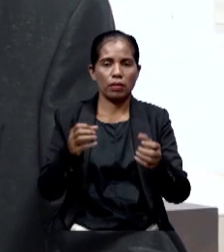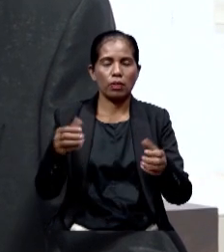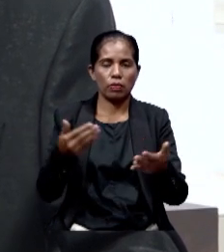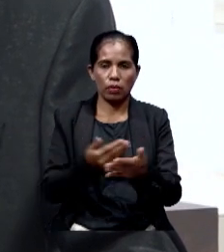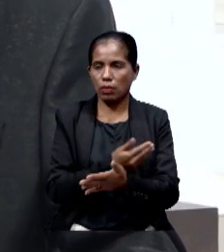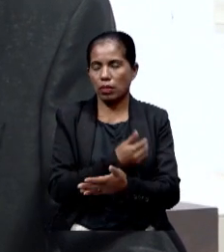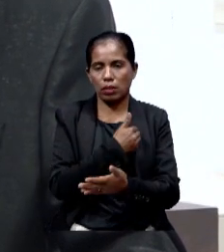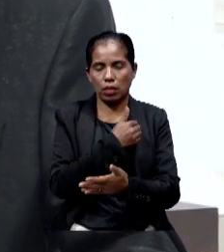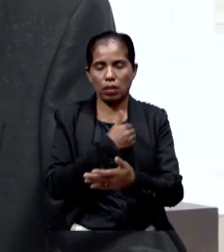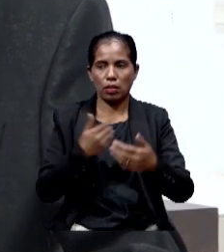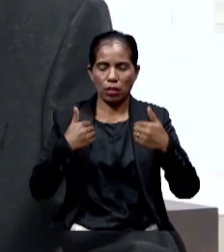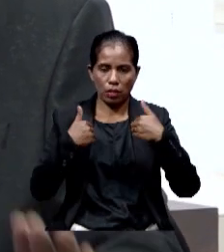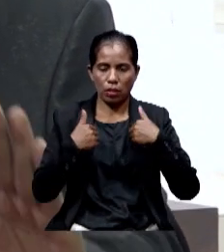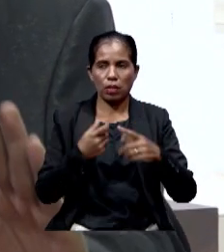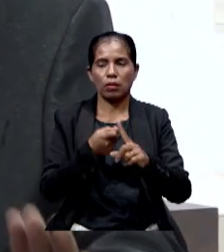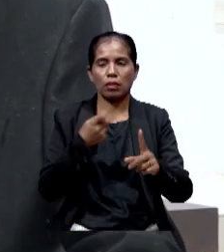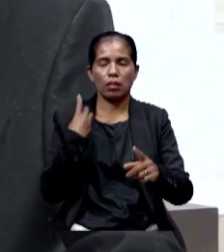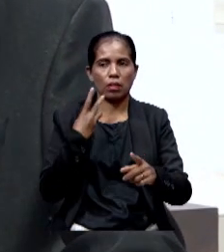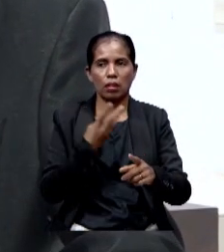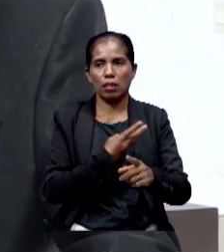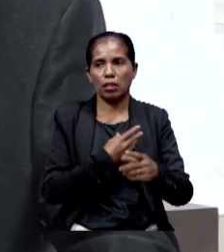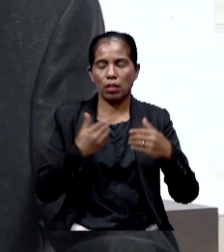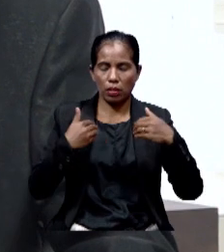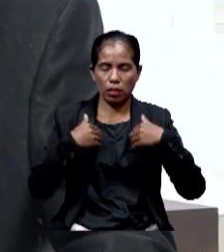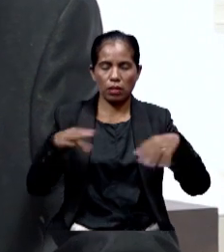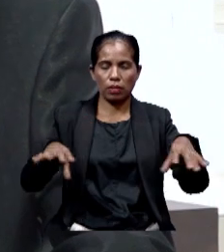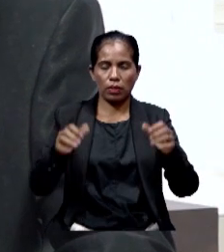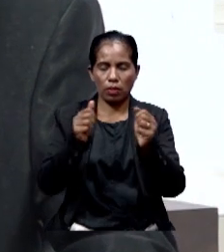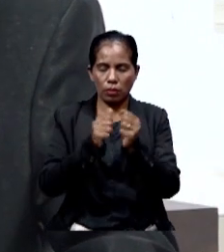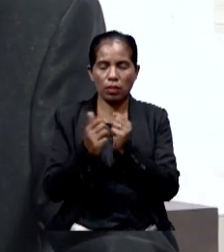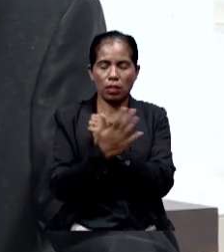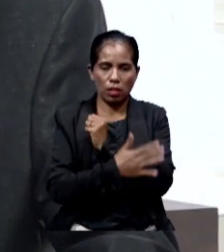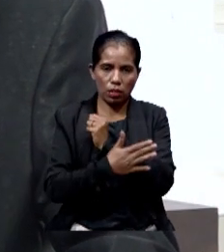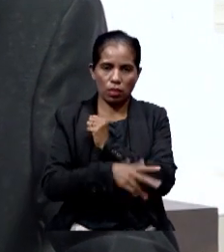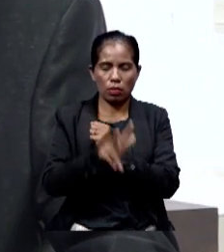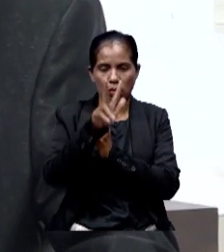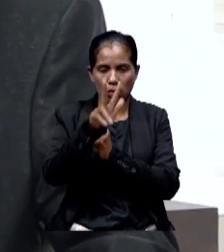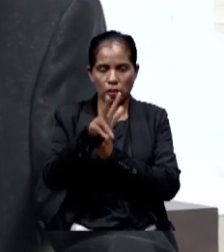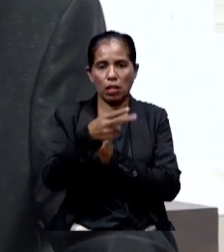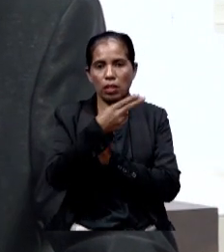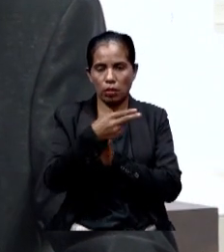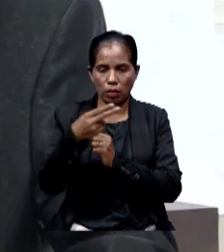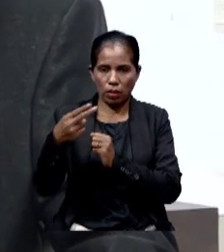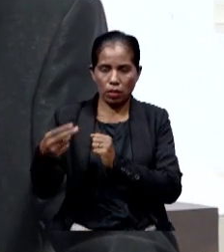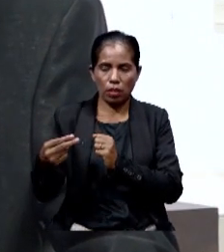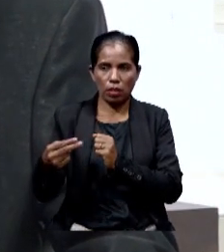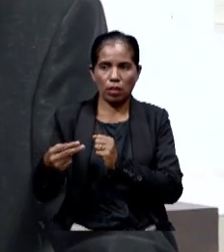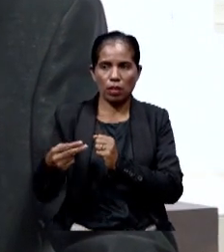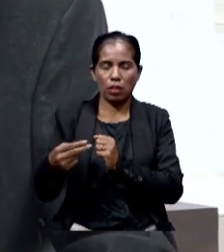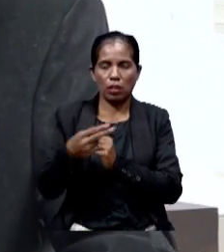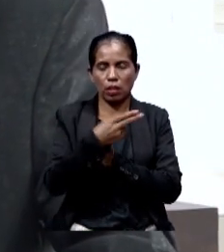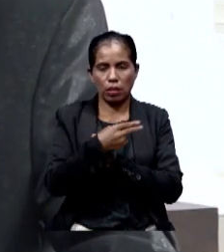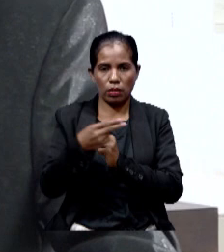A gente tem conectividade aérea. apoio de transporte na comunicação. A gente